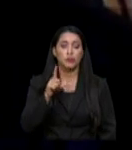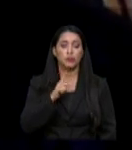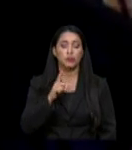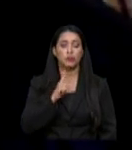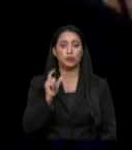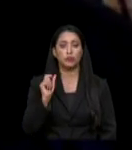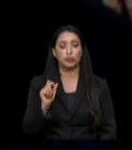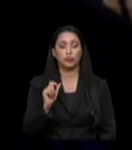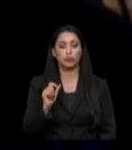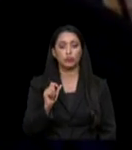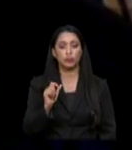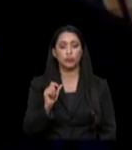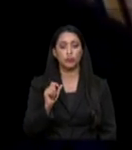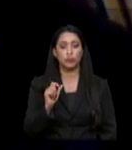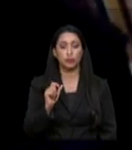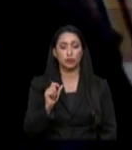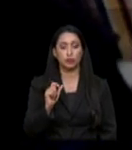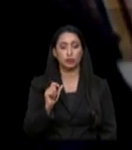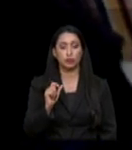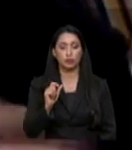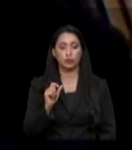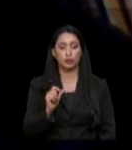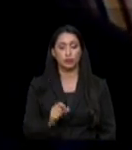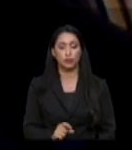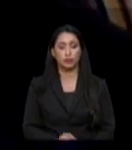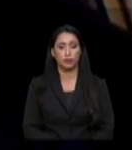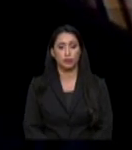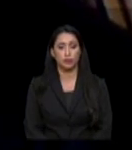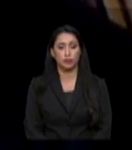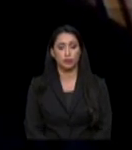princípio me habilitava a